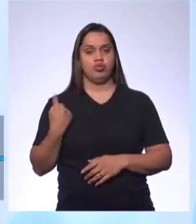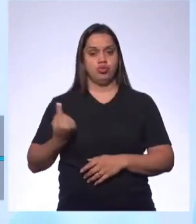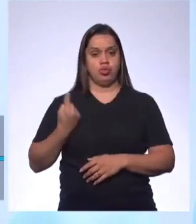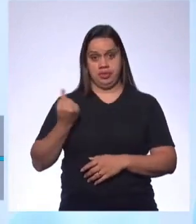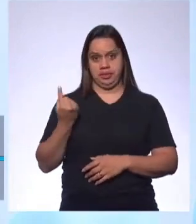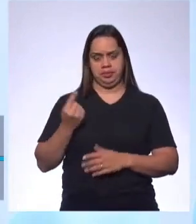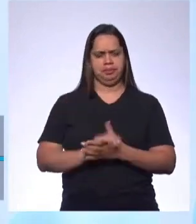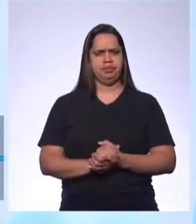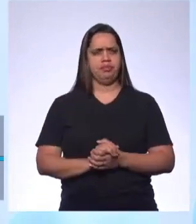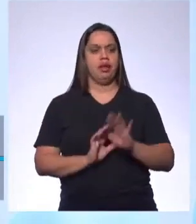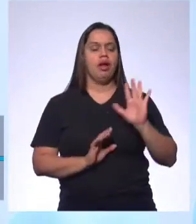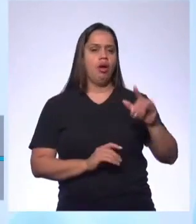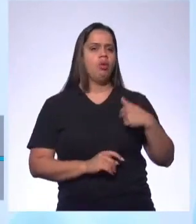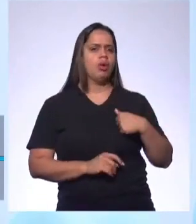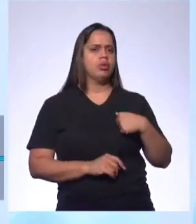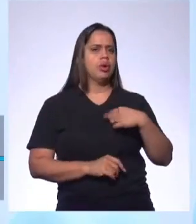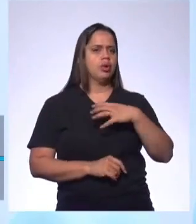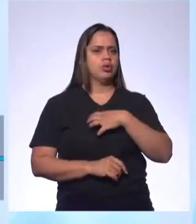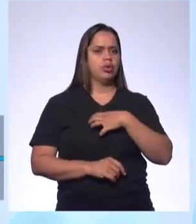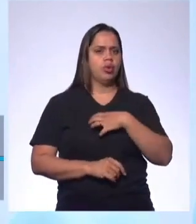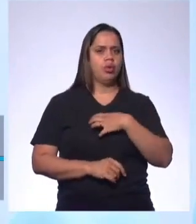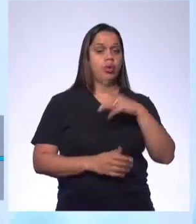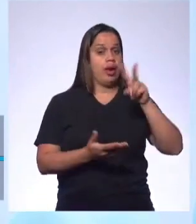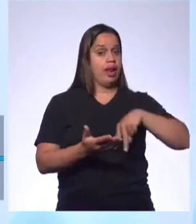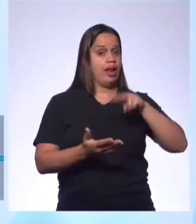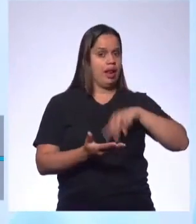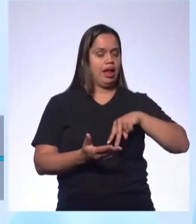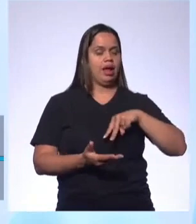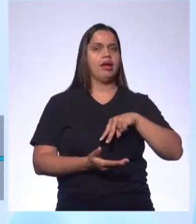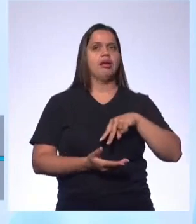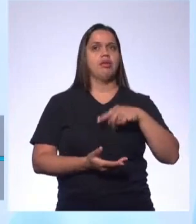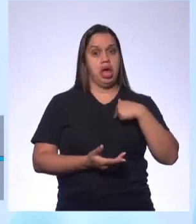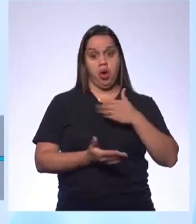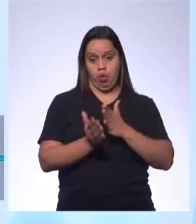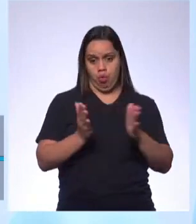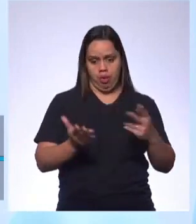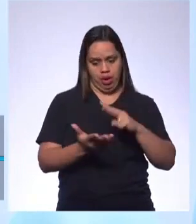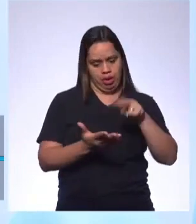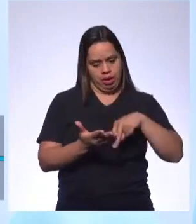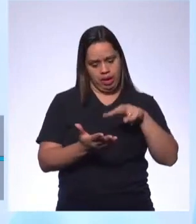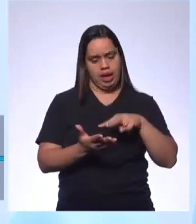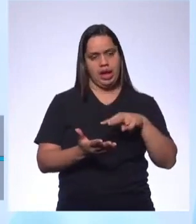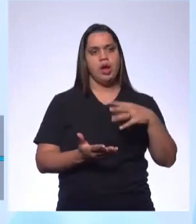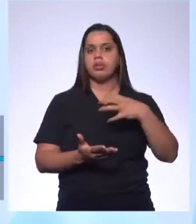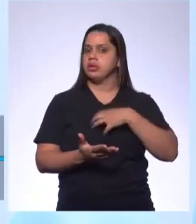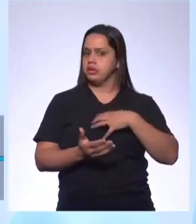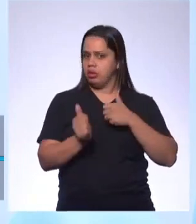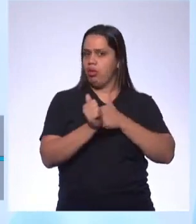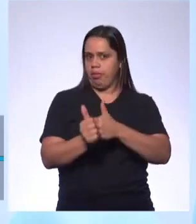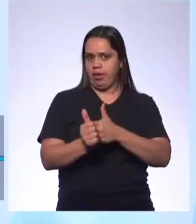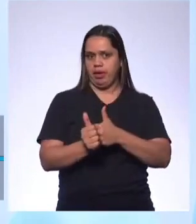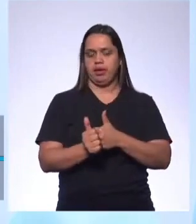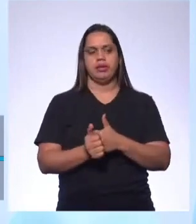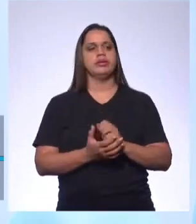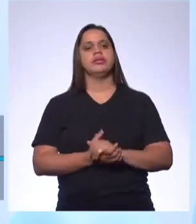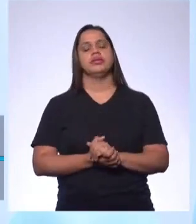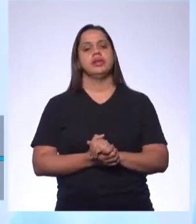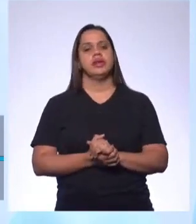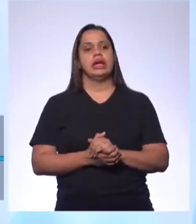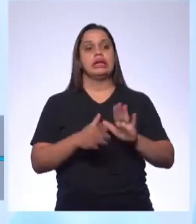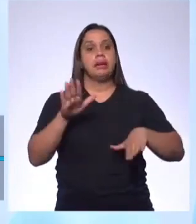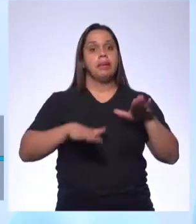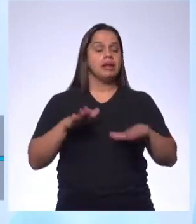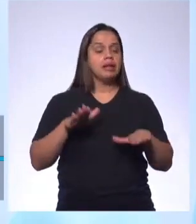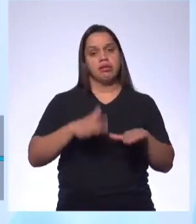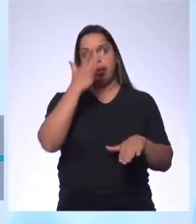prof? Quando eu estou no processo de leitura, eu me vejo acompanhada. Dependendo do autor, parece que ele está conversando comigo,